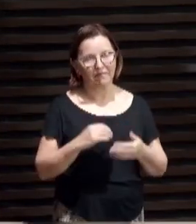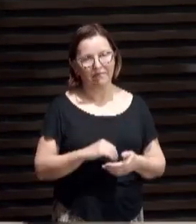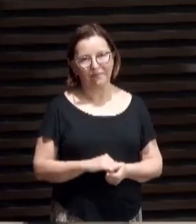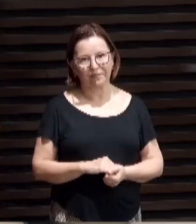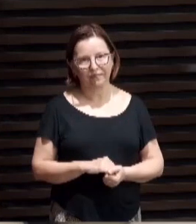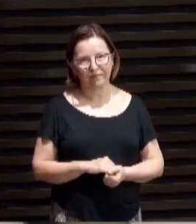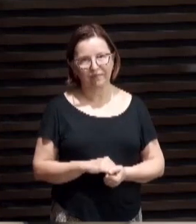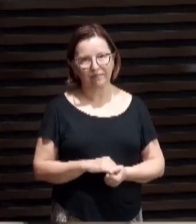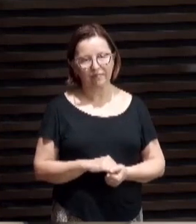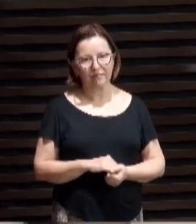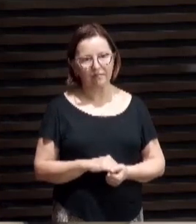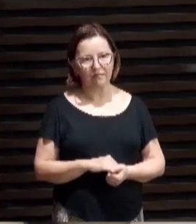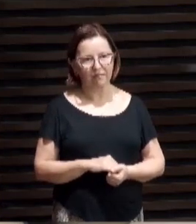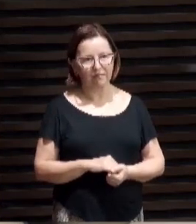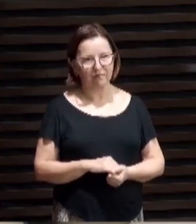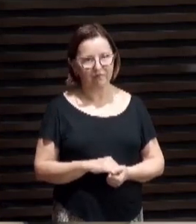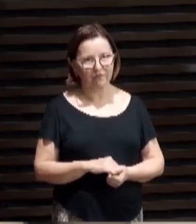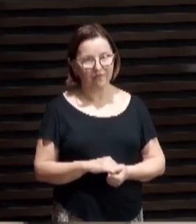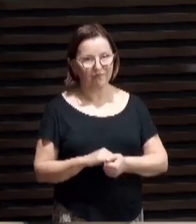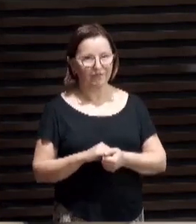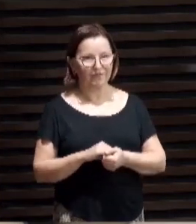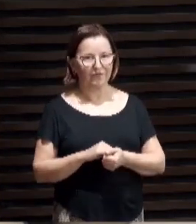Eu estava, hoje amanheci o dia,